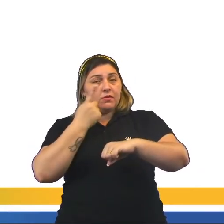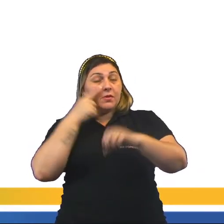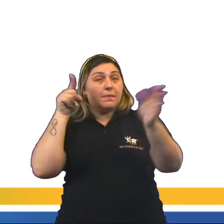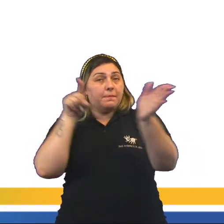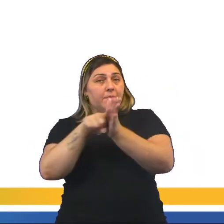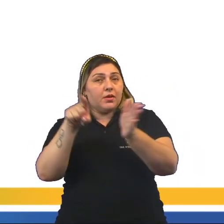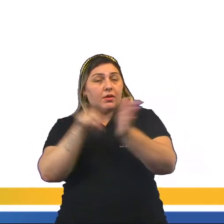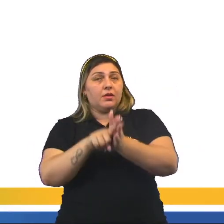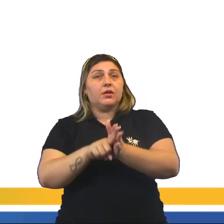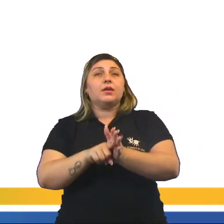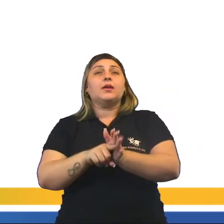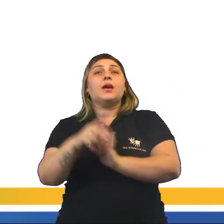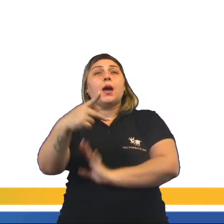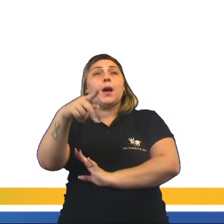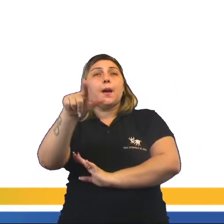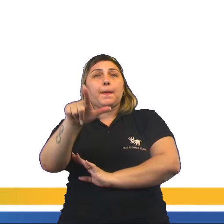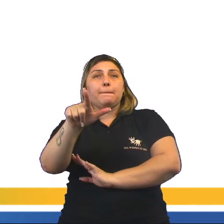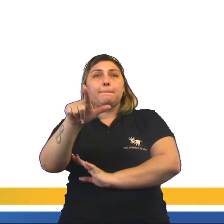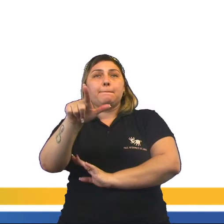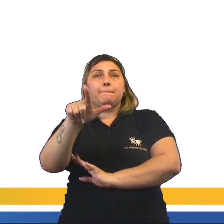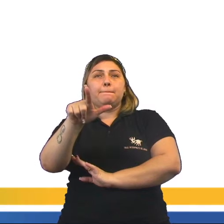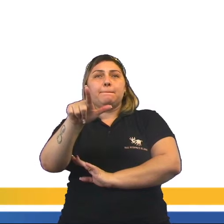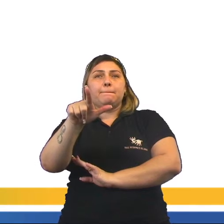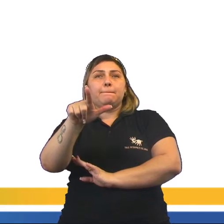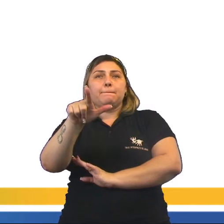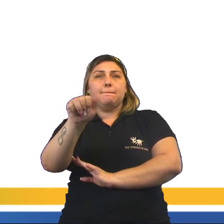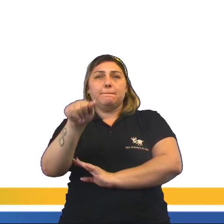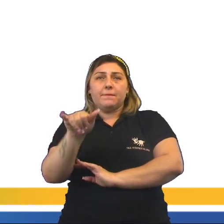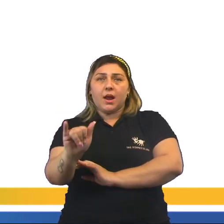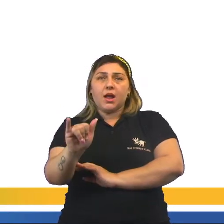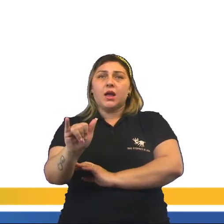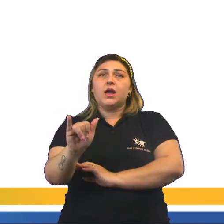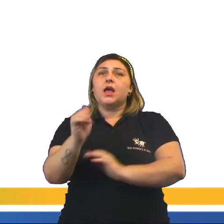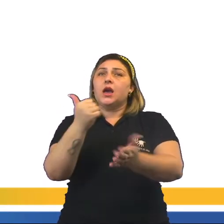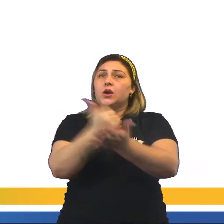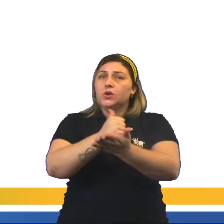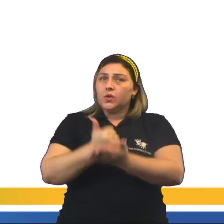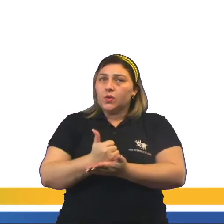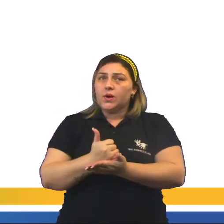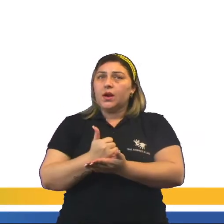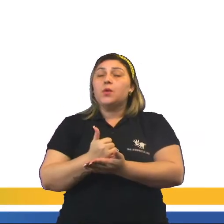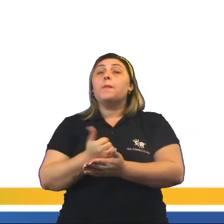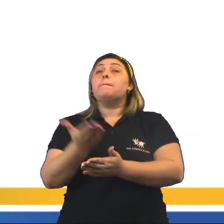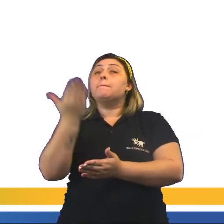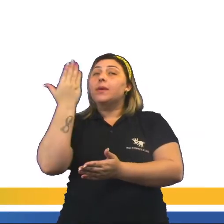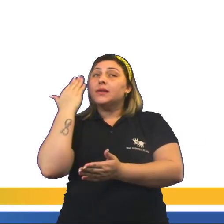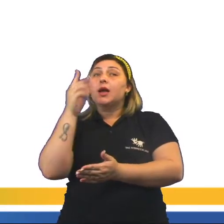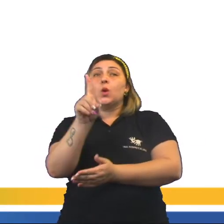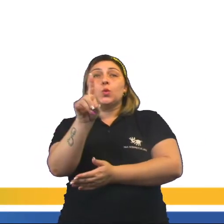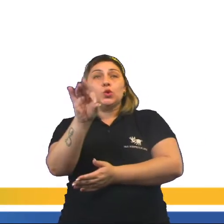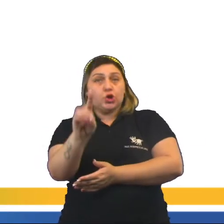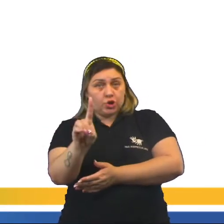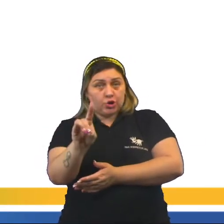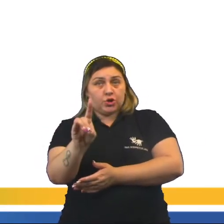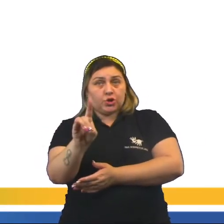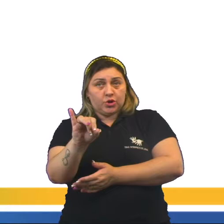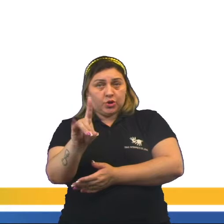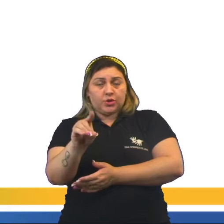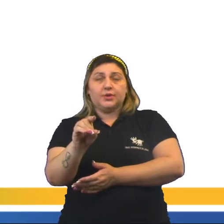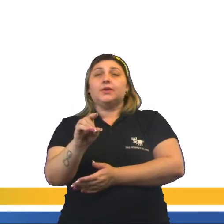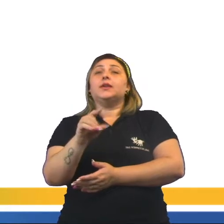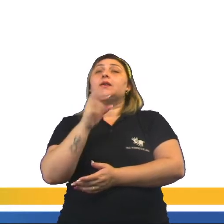na pergunta o meu verbo era play, jogar? Quem estava dando o tempo desse verbo para o passado era o did. Como na